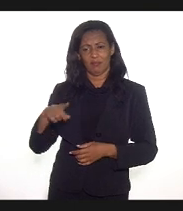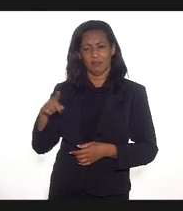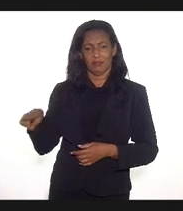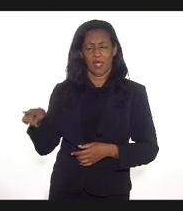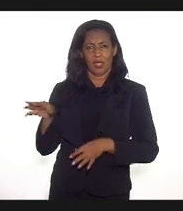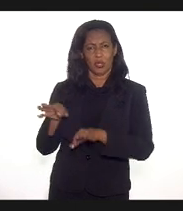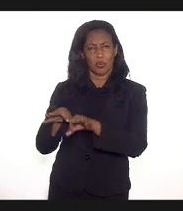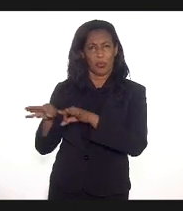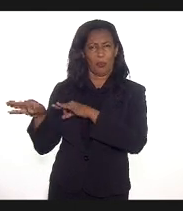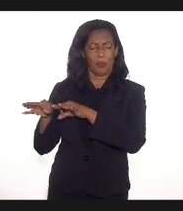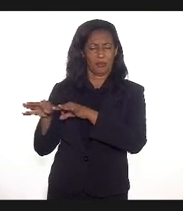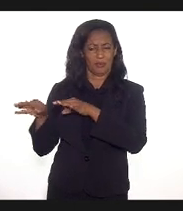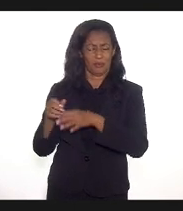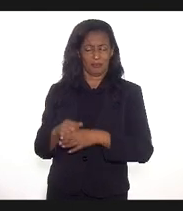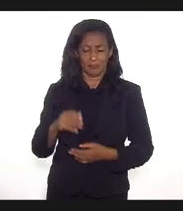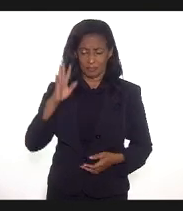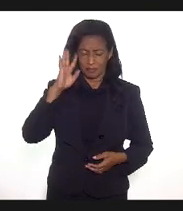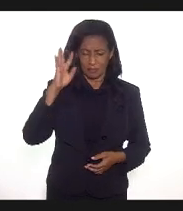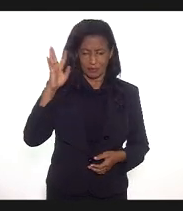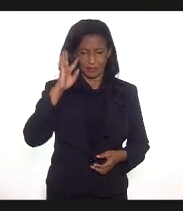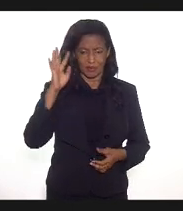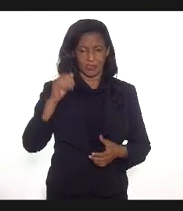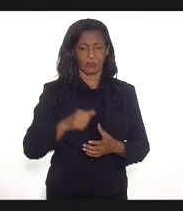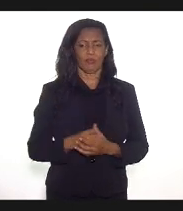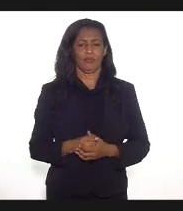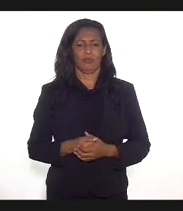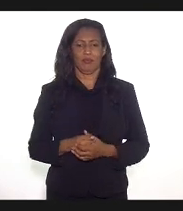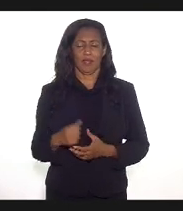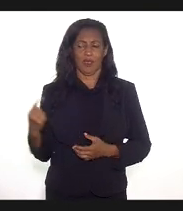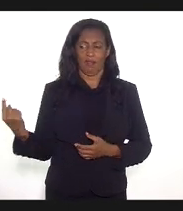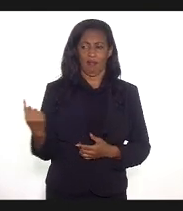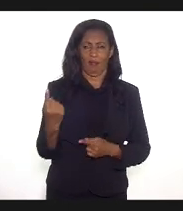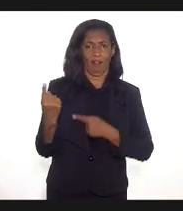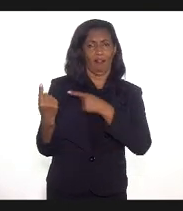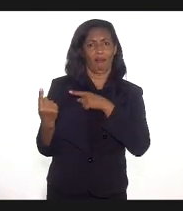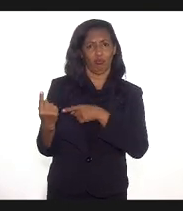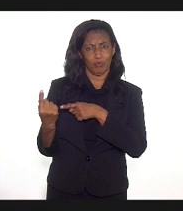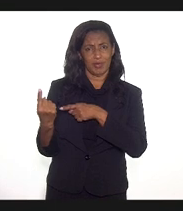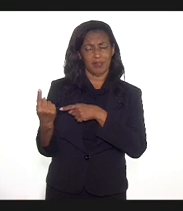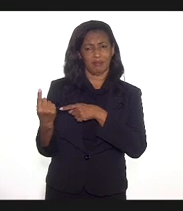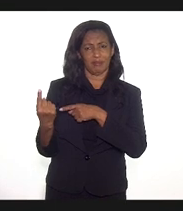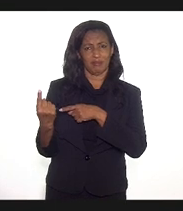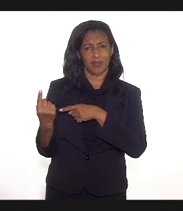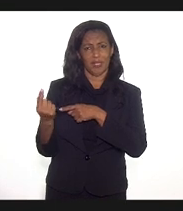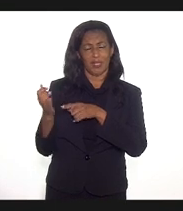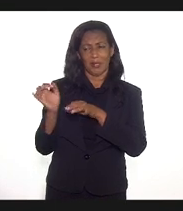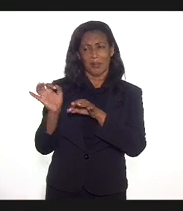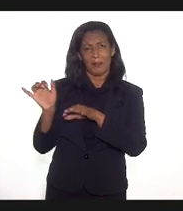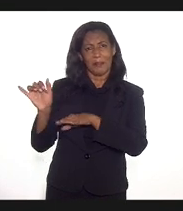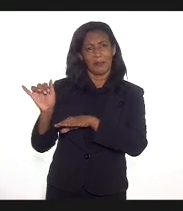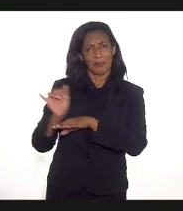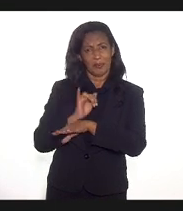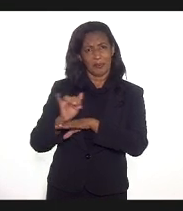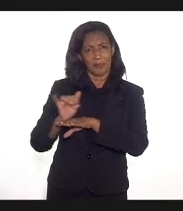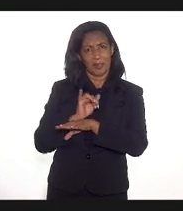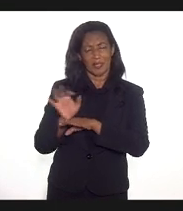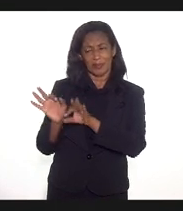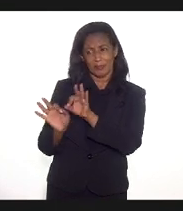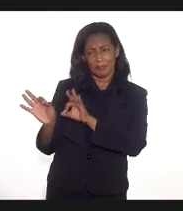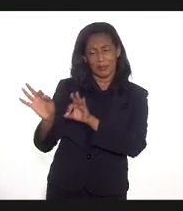plurianual. Imagine que a única ferramenta que a gente tem, né, de planejamento, quer dizer,